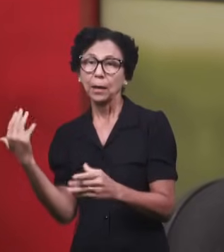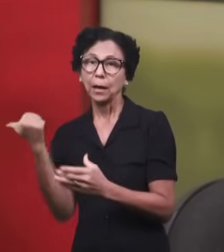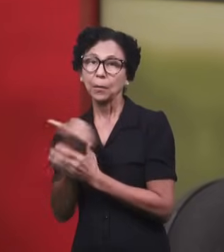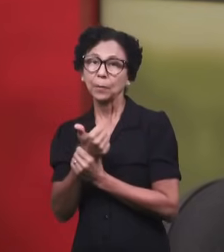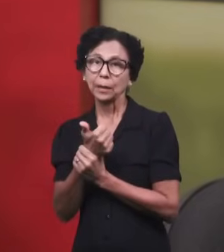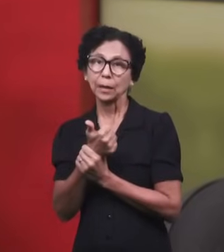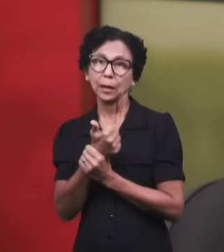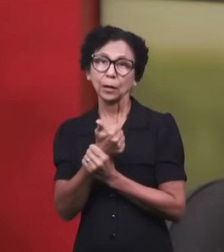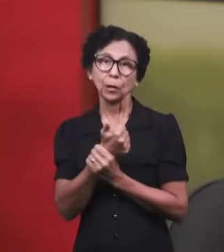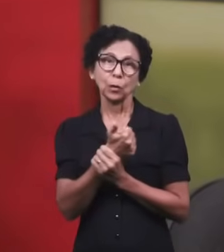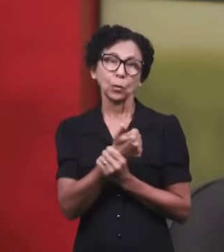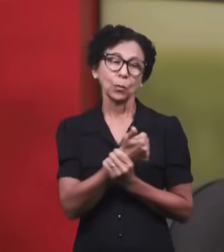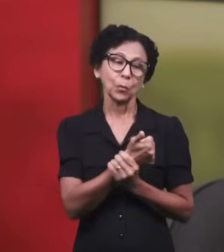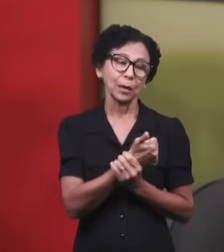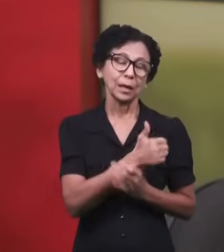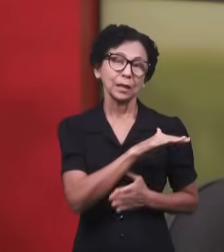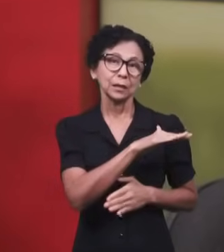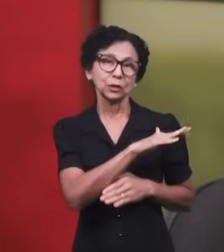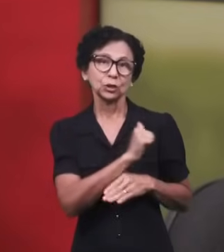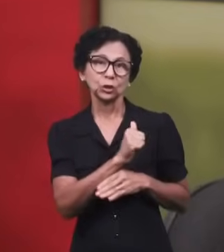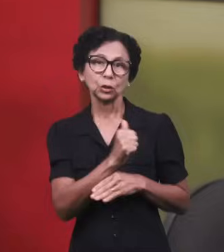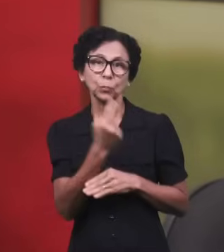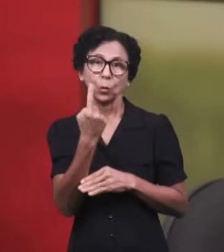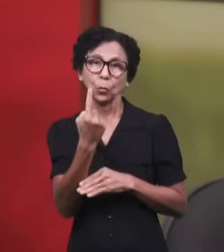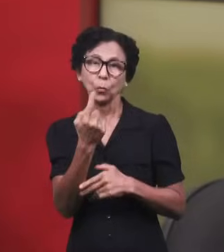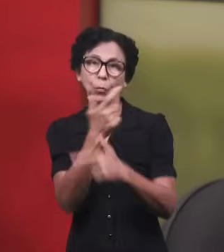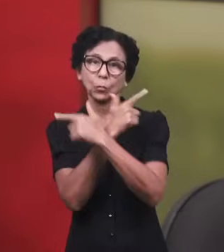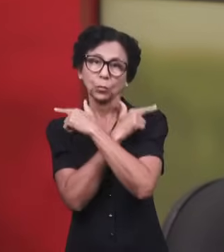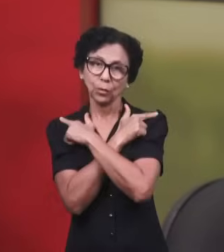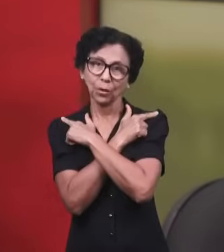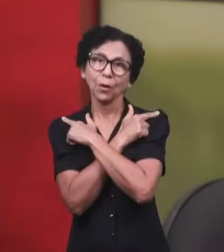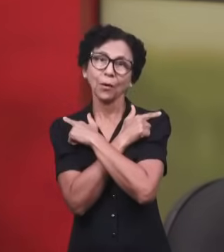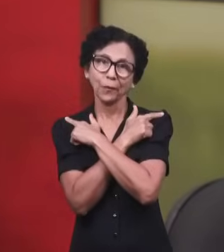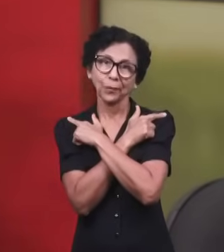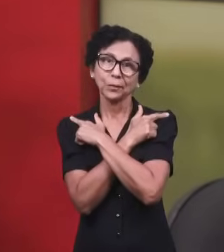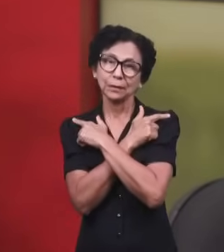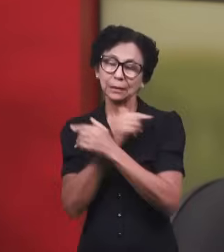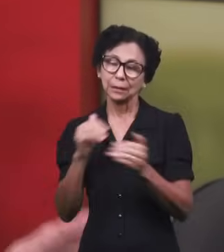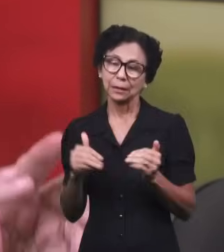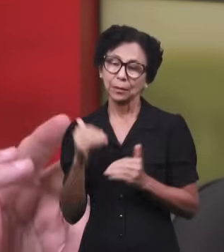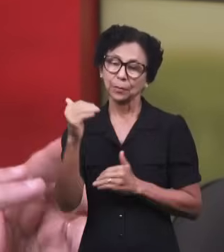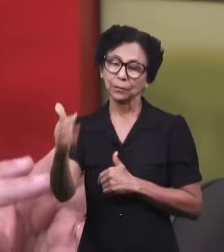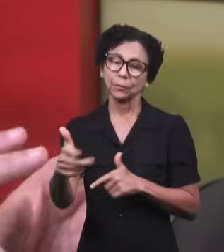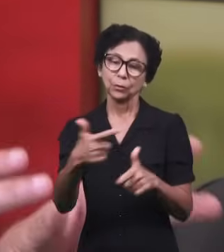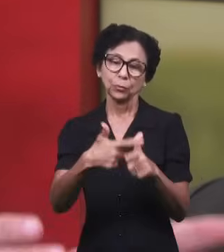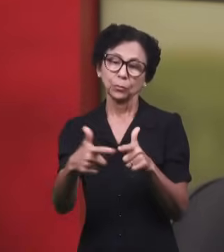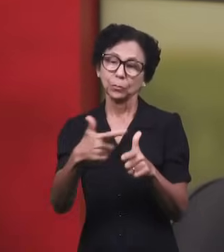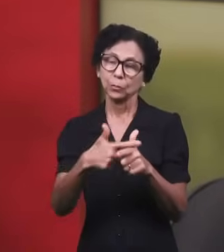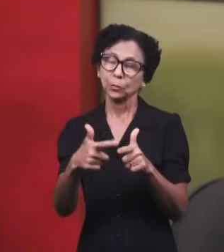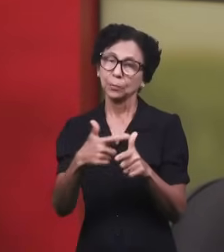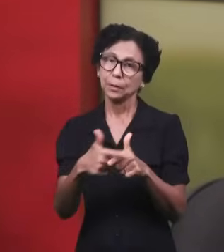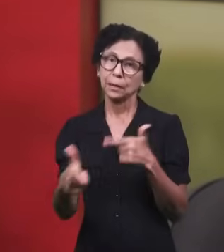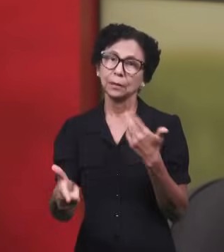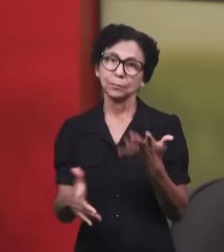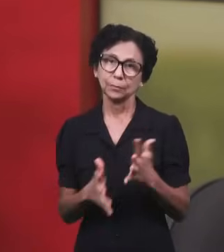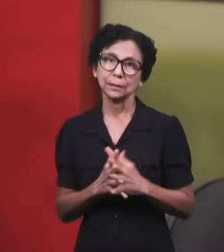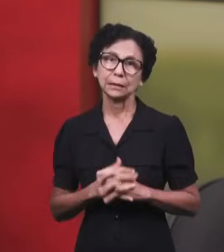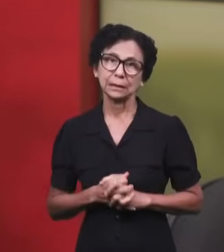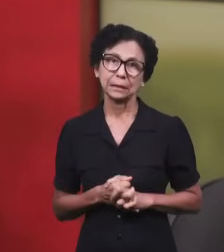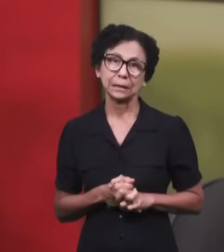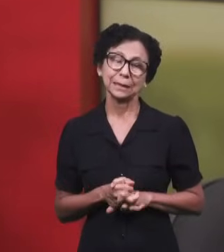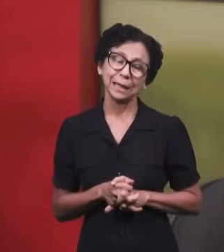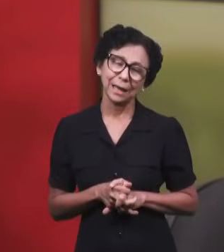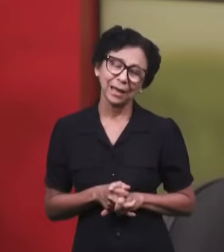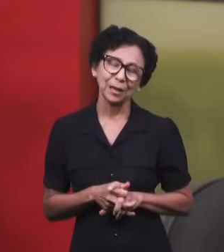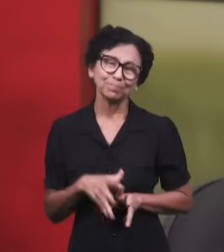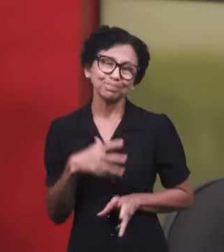desobediência, o fruto é tudo aquilo que só deu problema, porque foi um arranjo, foi um